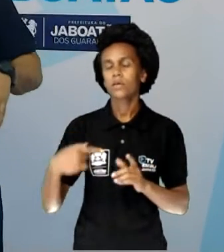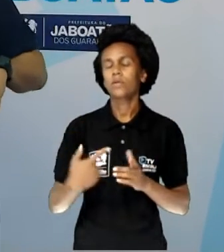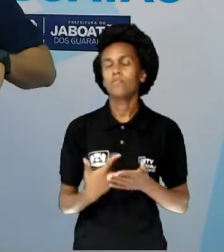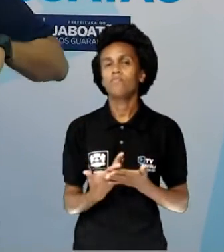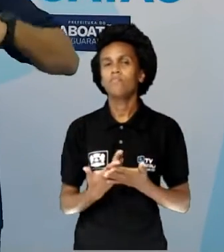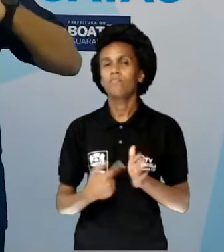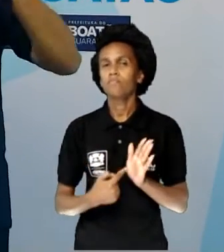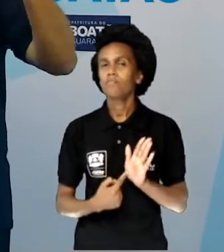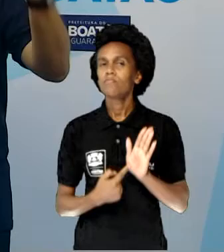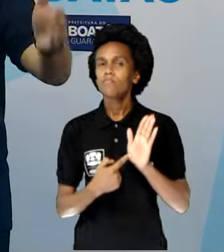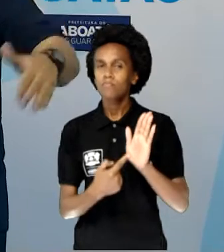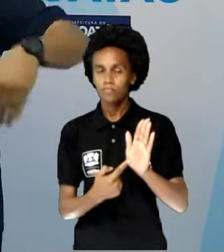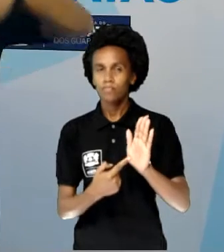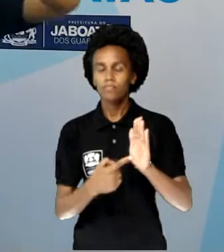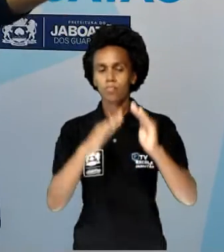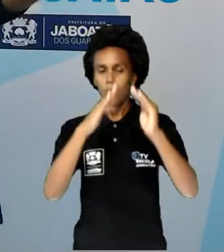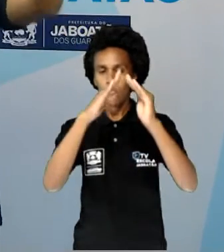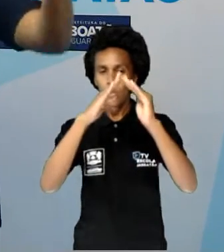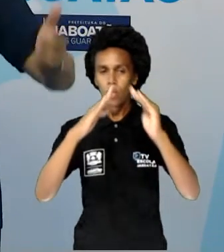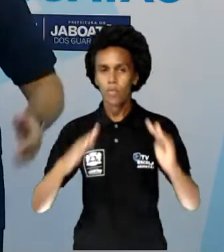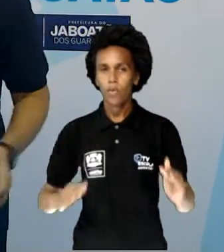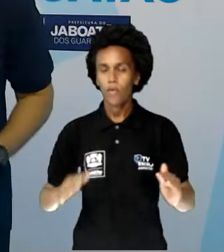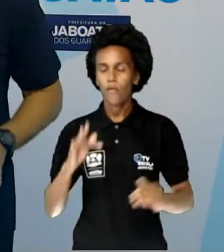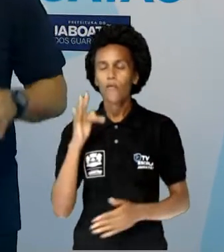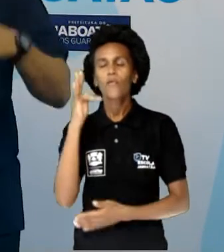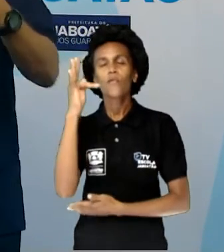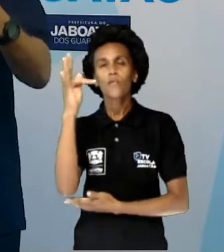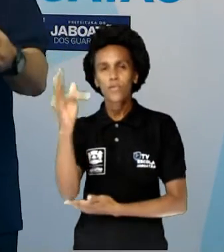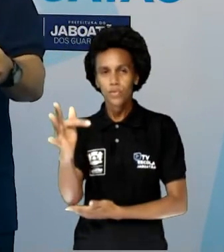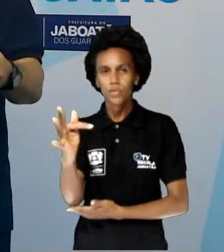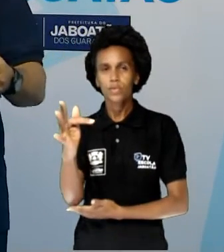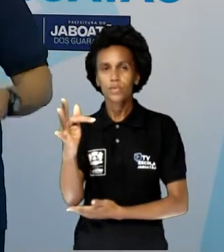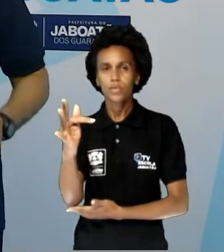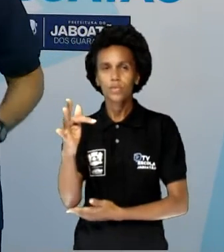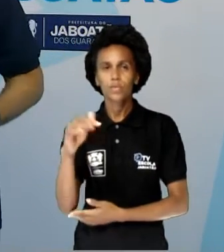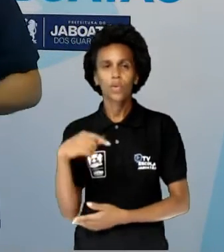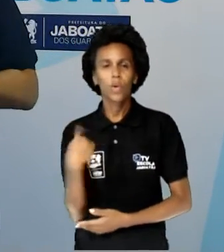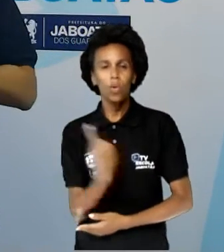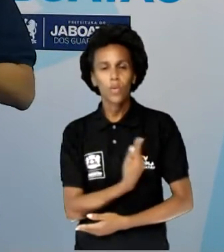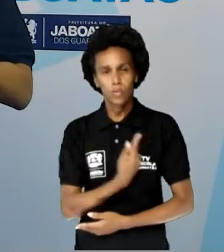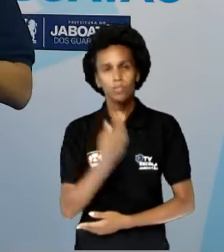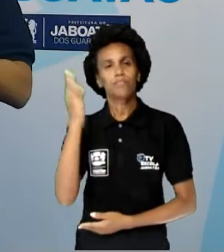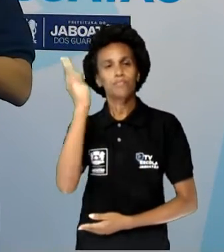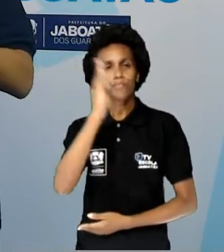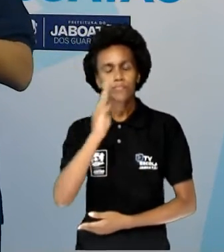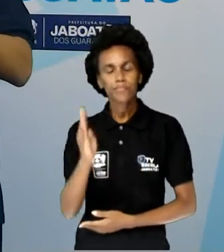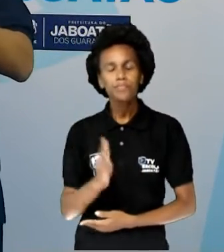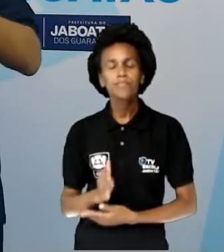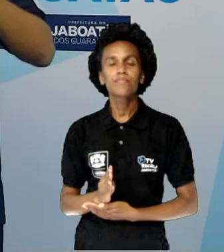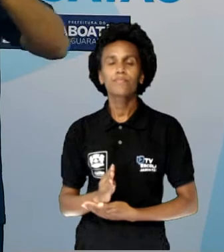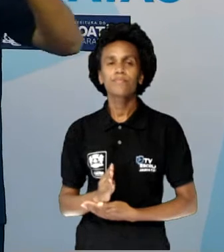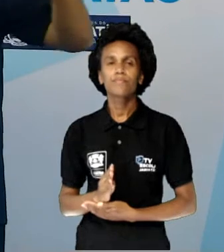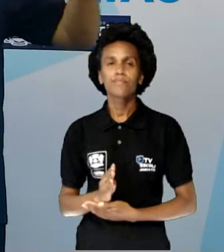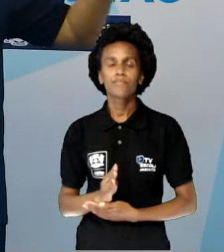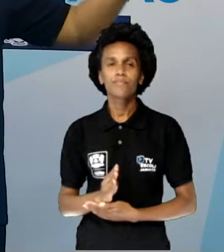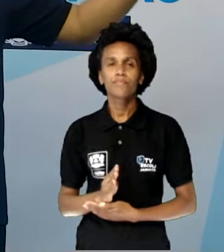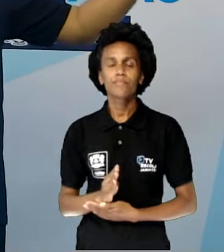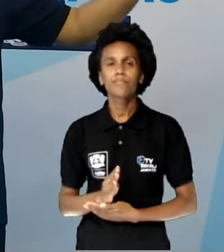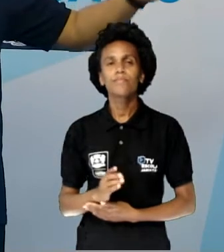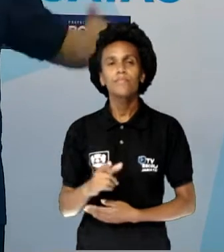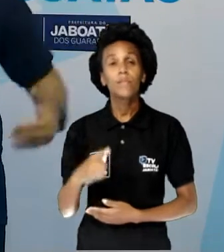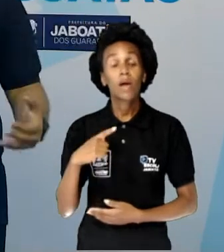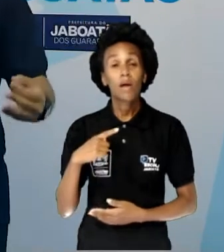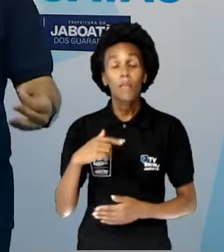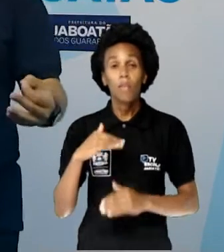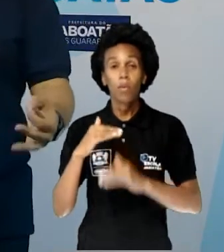aí para as pirâmides futuras aí do nosso país, a tendência é que ela tenha o topo cada vez